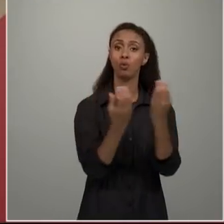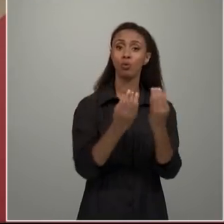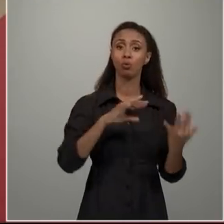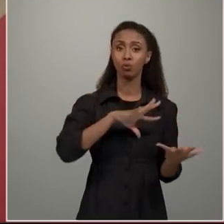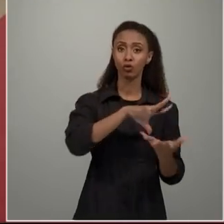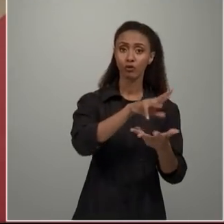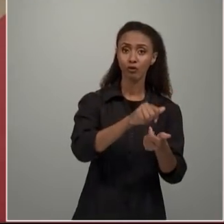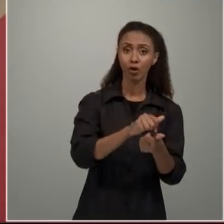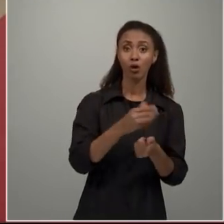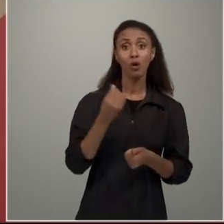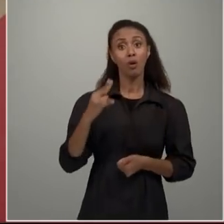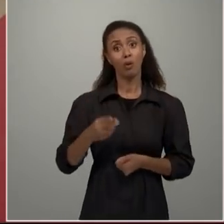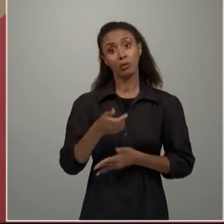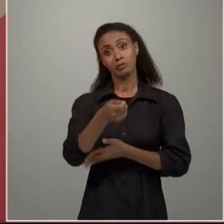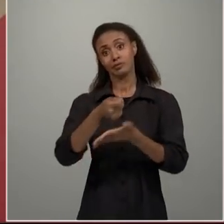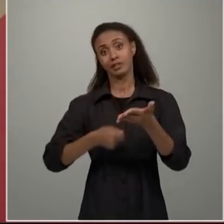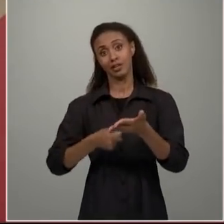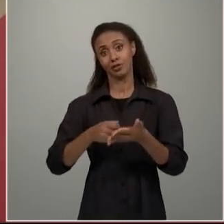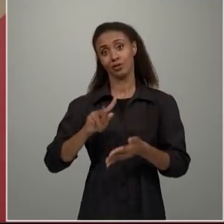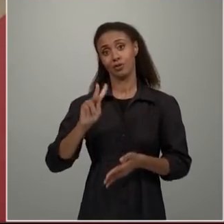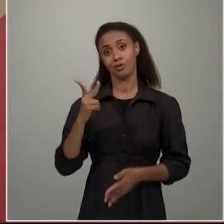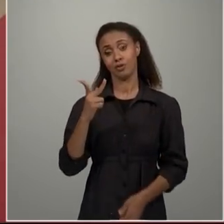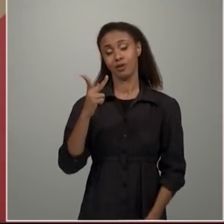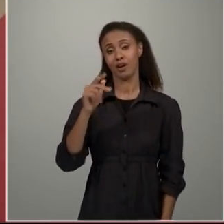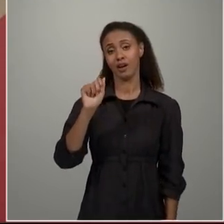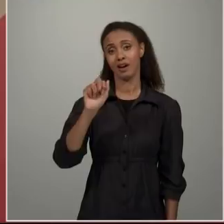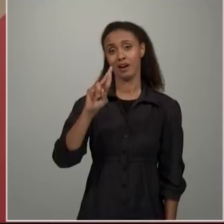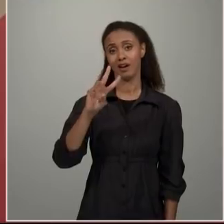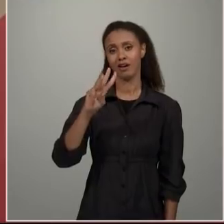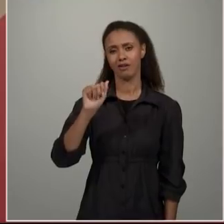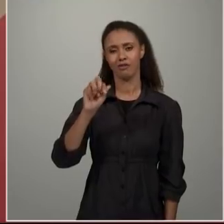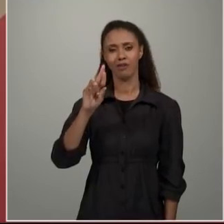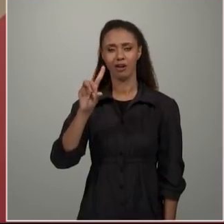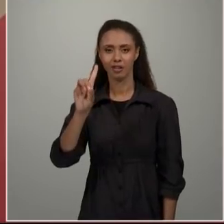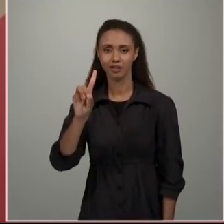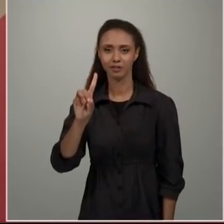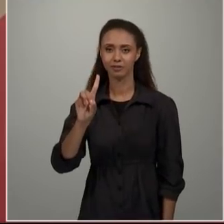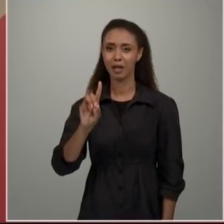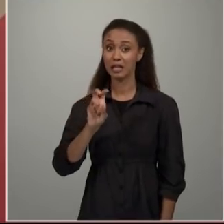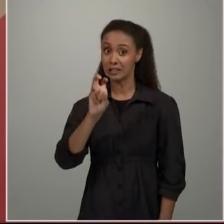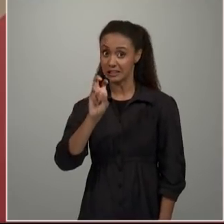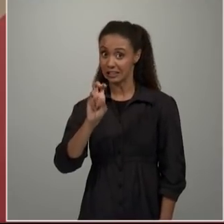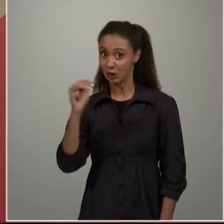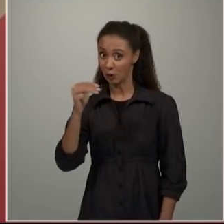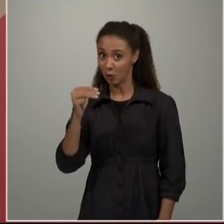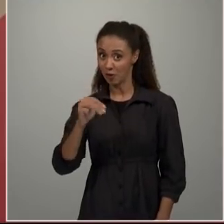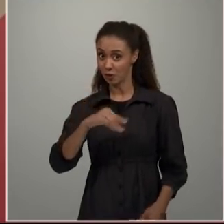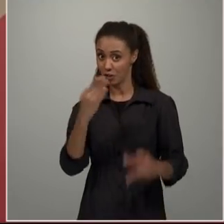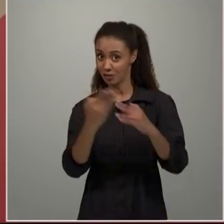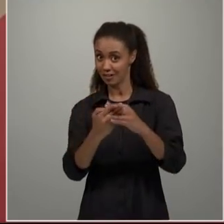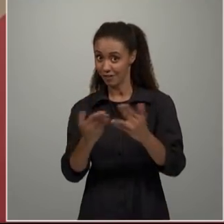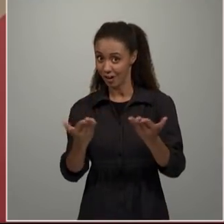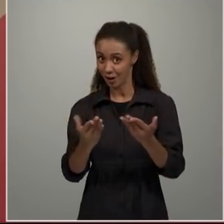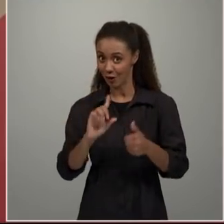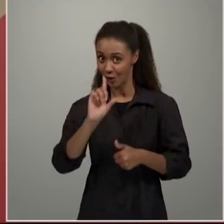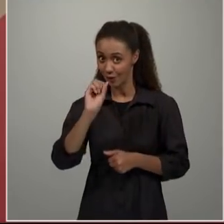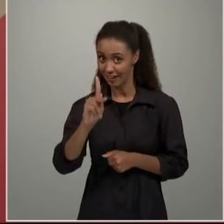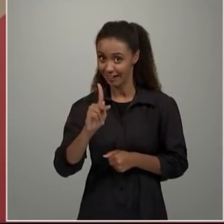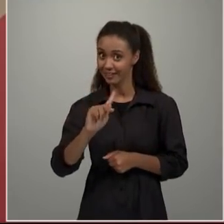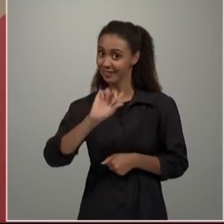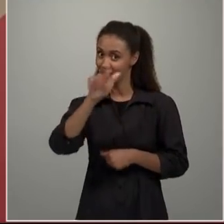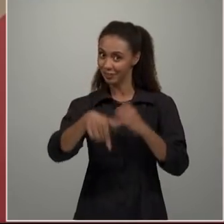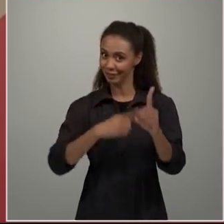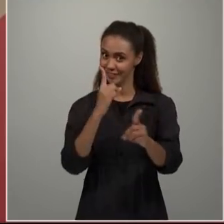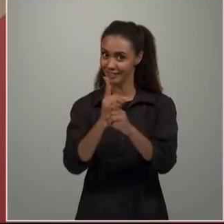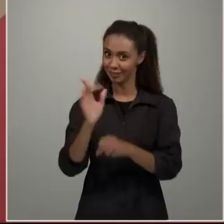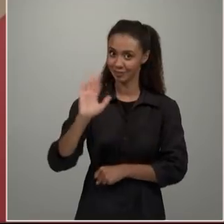review só que a gente vai dar uma olhada nesse harvard business review é daqui a cinco minutinhos depois do nosso intervalo pode ser tão te vejo daqui